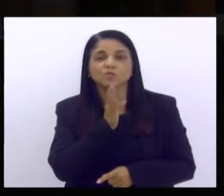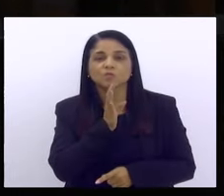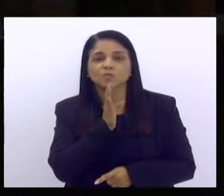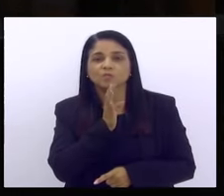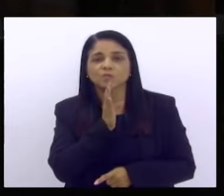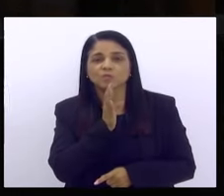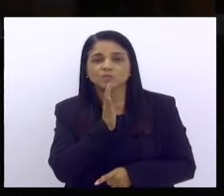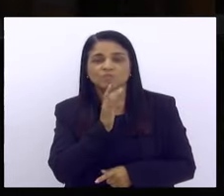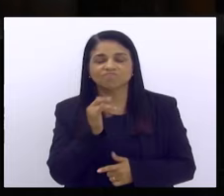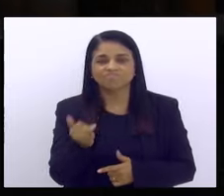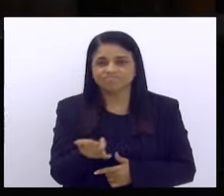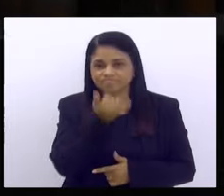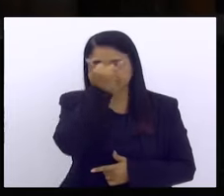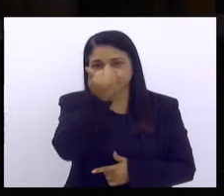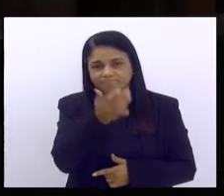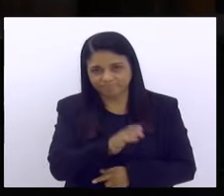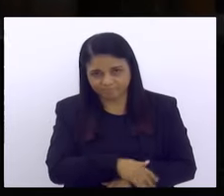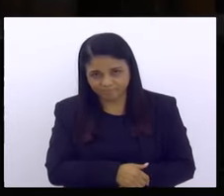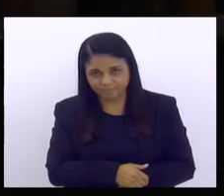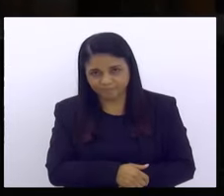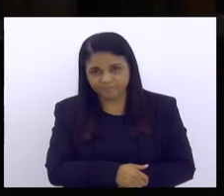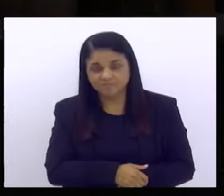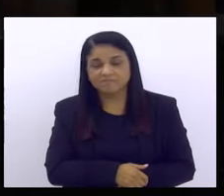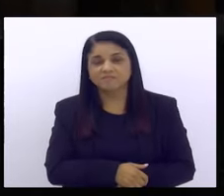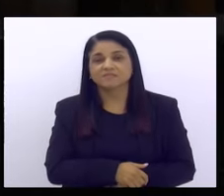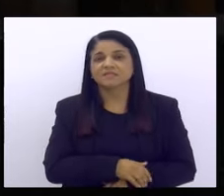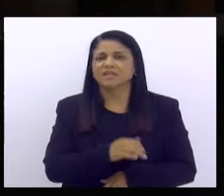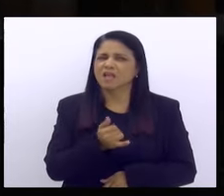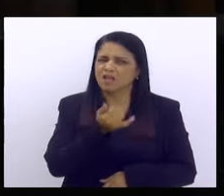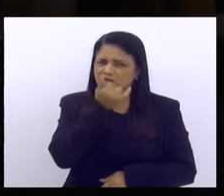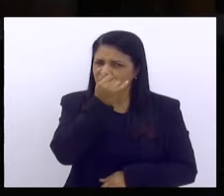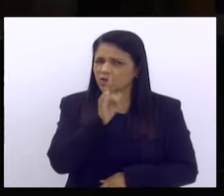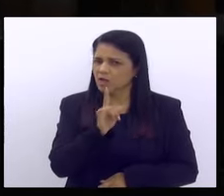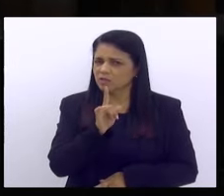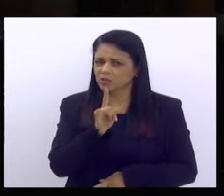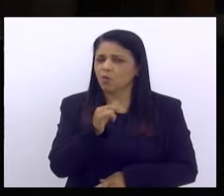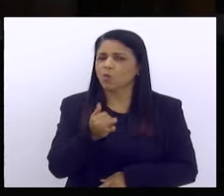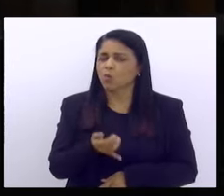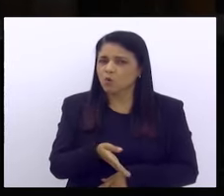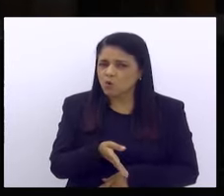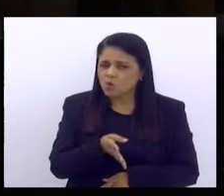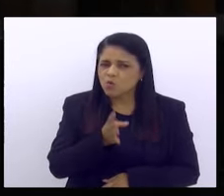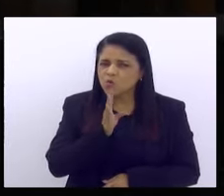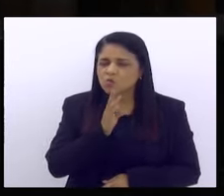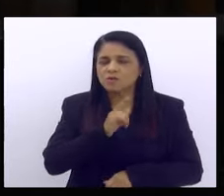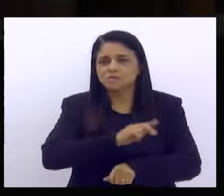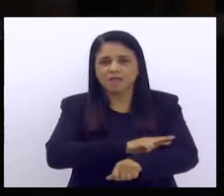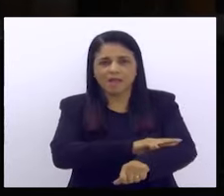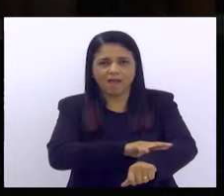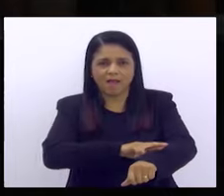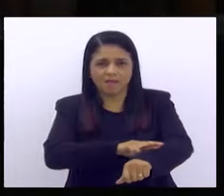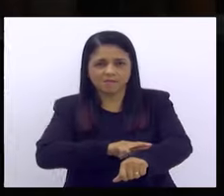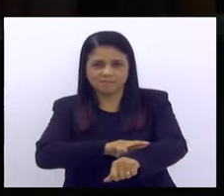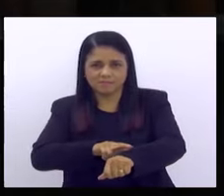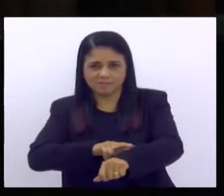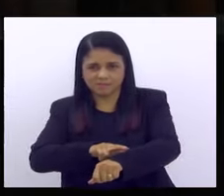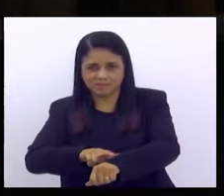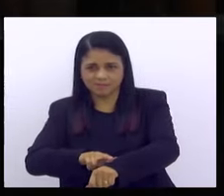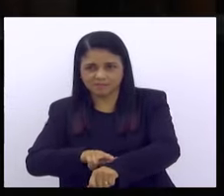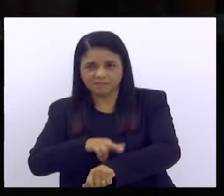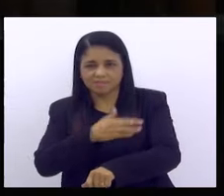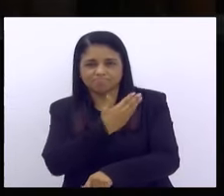reconhecimentos equivocados. Quer dizer, equivocados não, foram reconhecimentos racistas, que